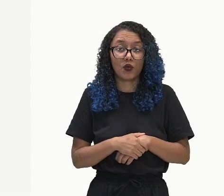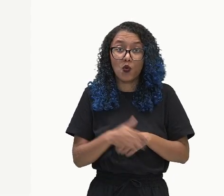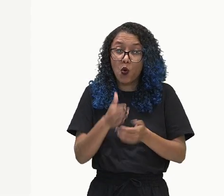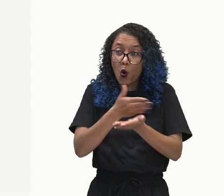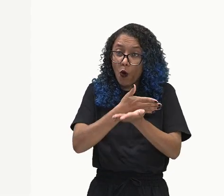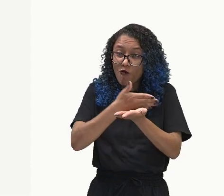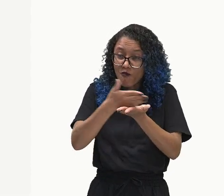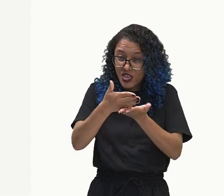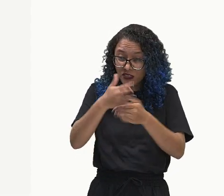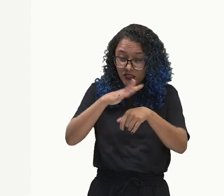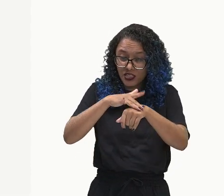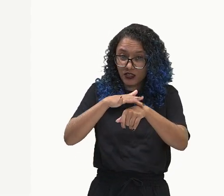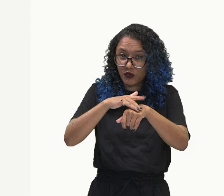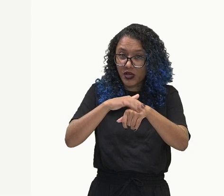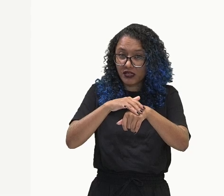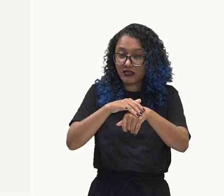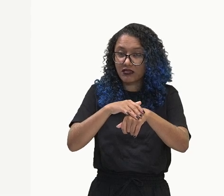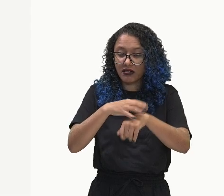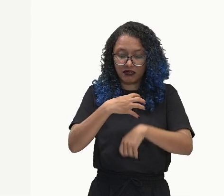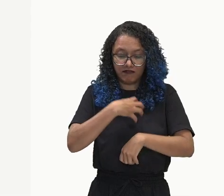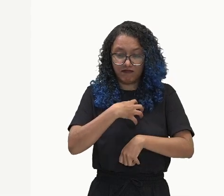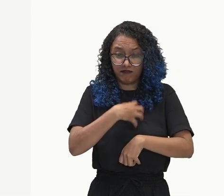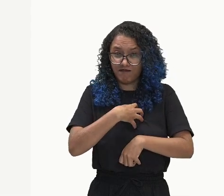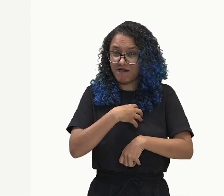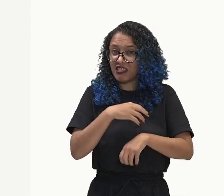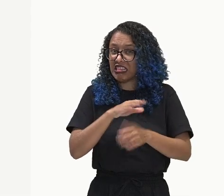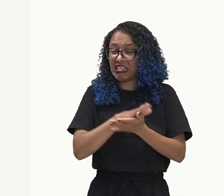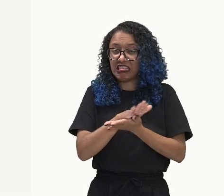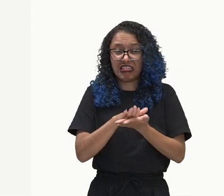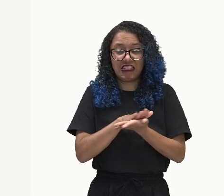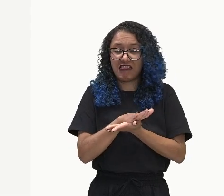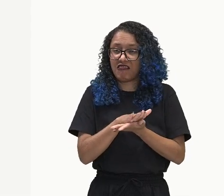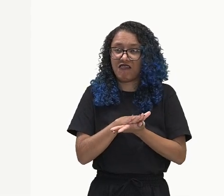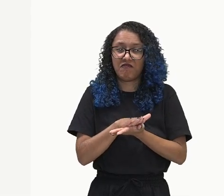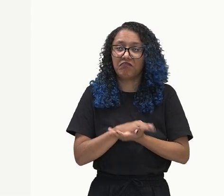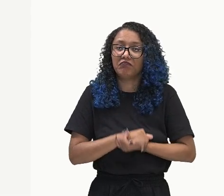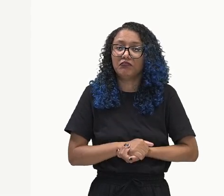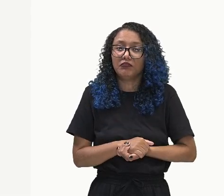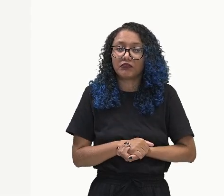estágios iniciais, ou seja, não tem sintomas.